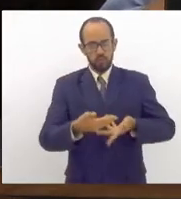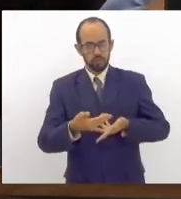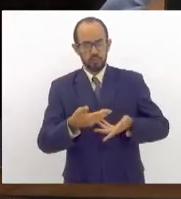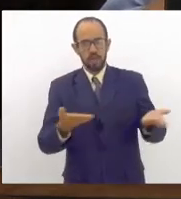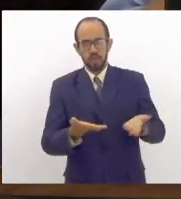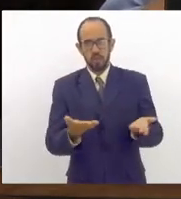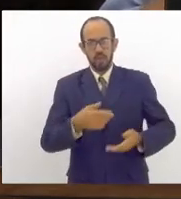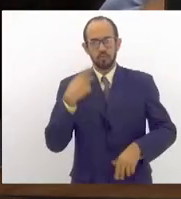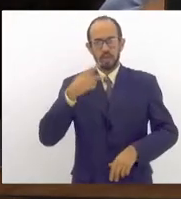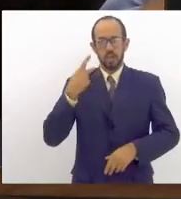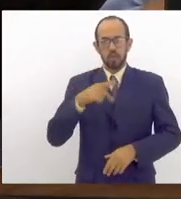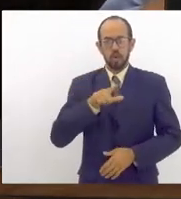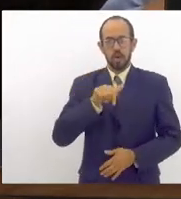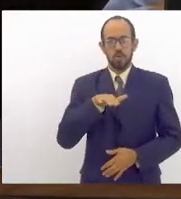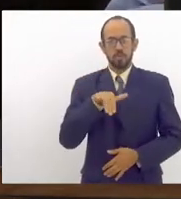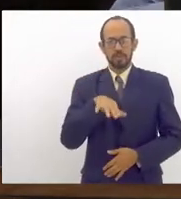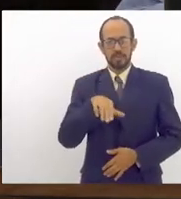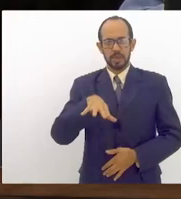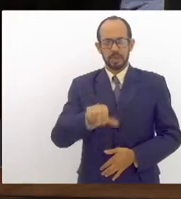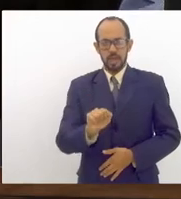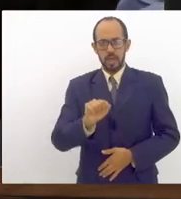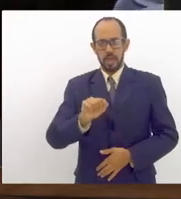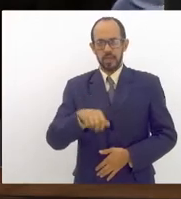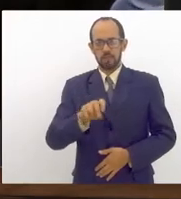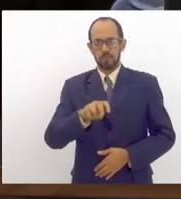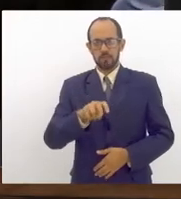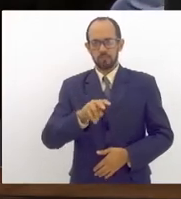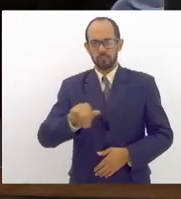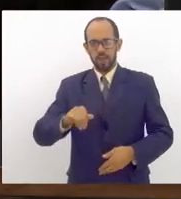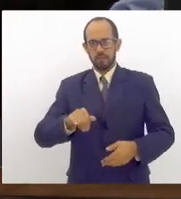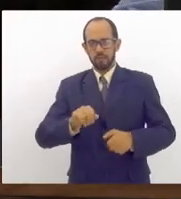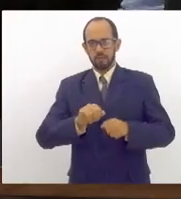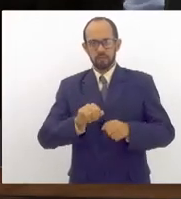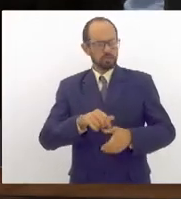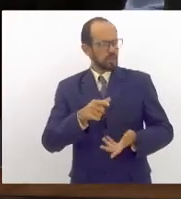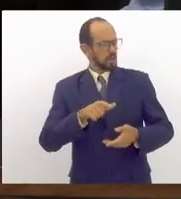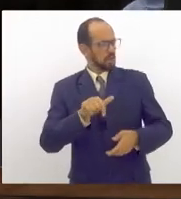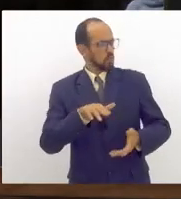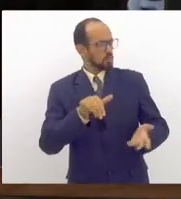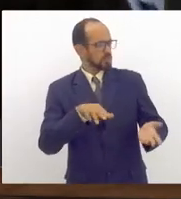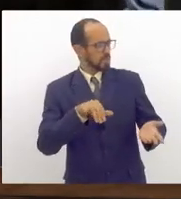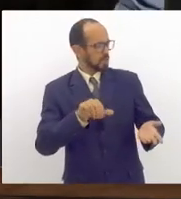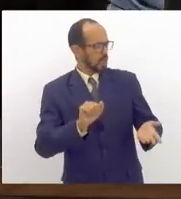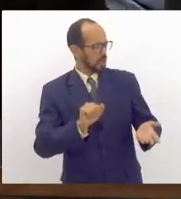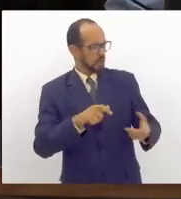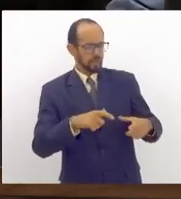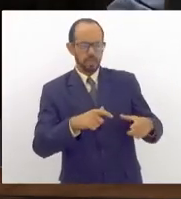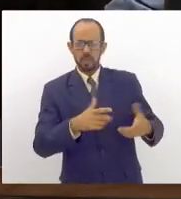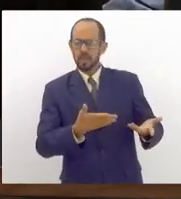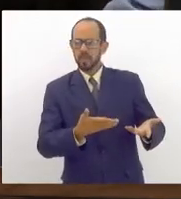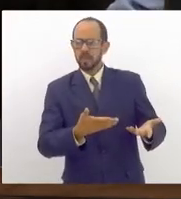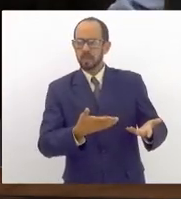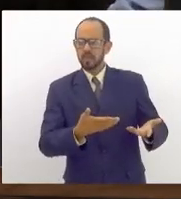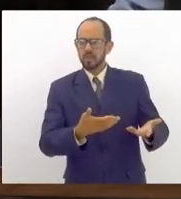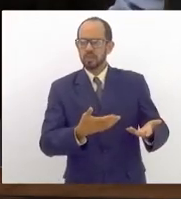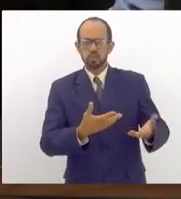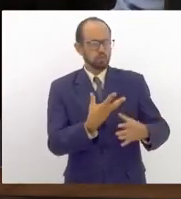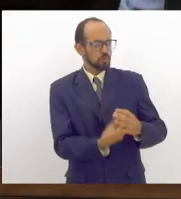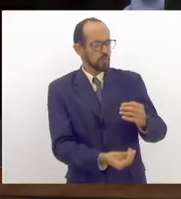Luciana boitet para fazer uma Cadê a lua ela tava aqui veio aqui pulou